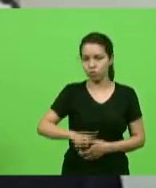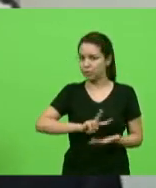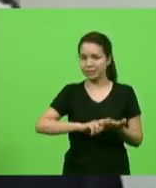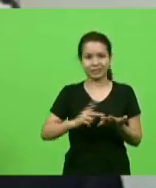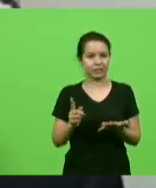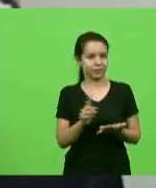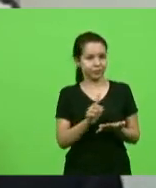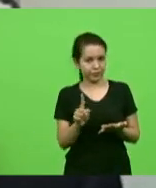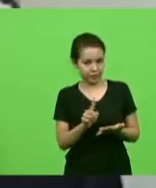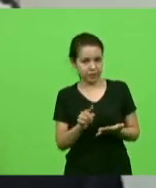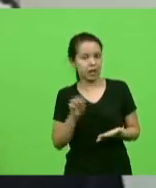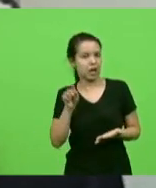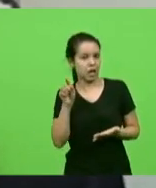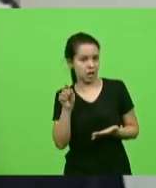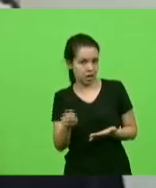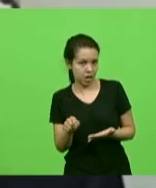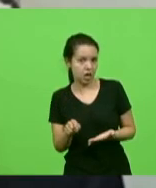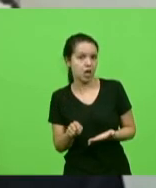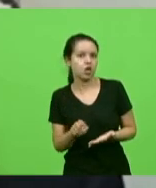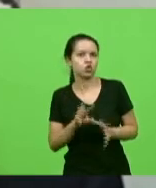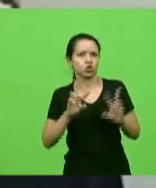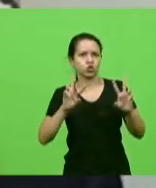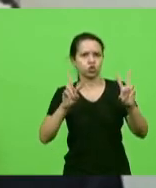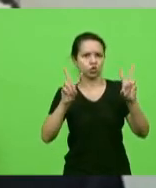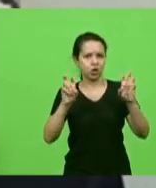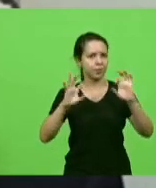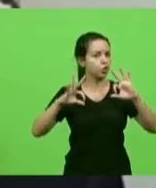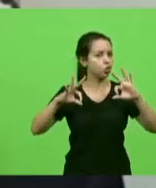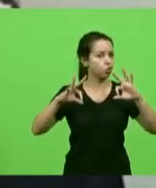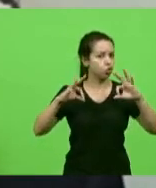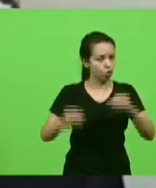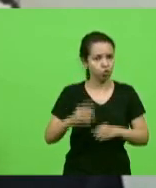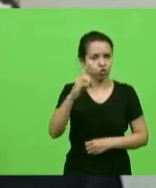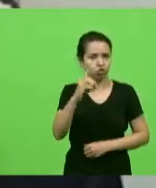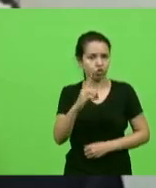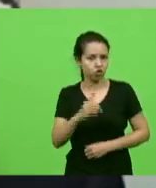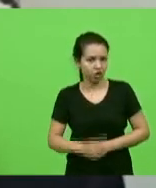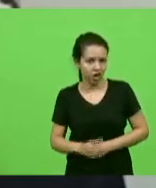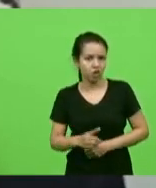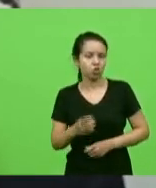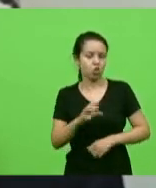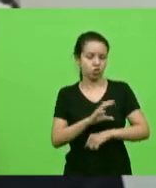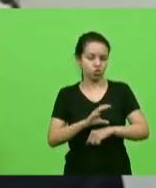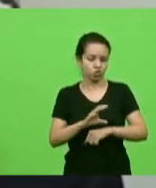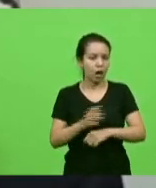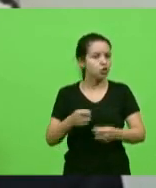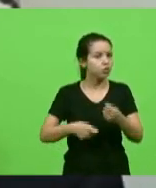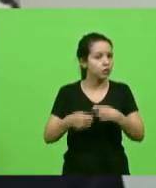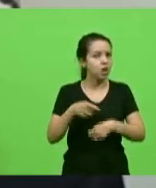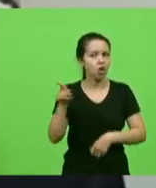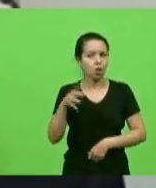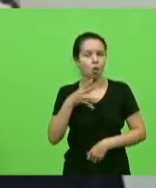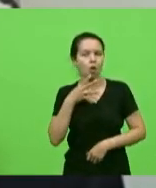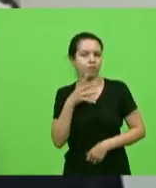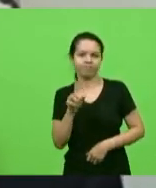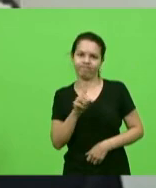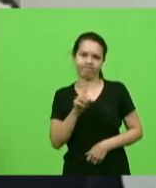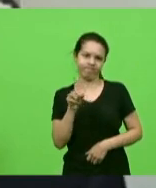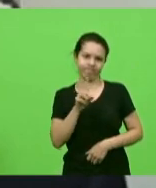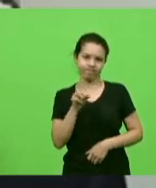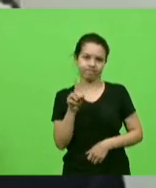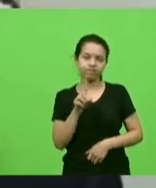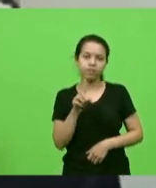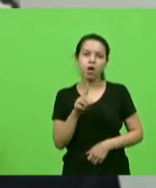tenha domínio sobre todos os temas do direito condicional ou de Direito Administrativo mormente os que estavam sendo